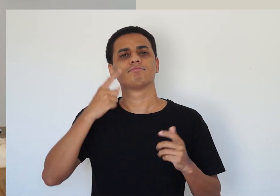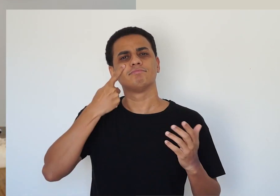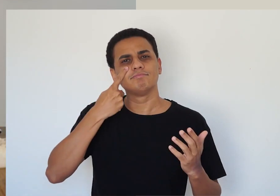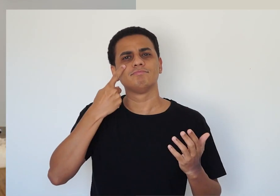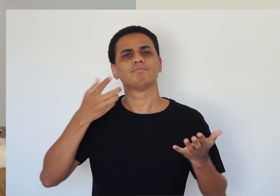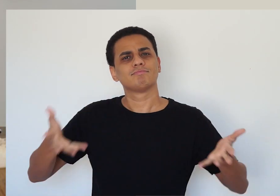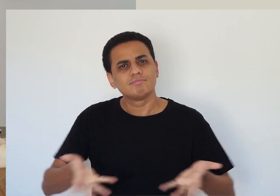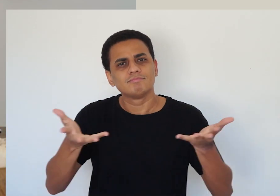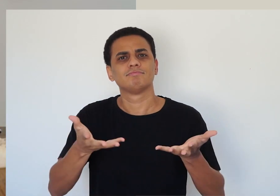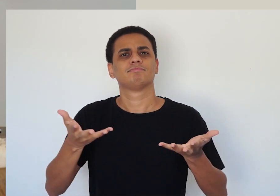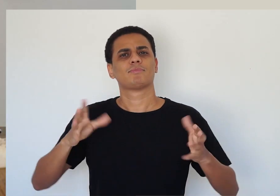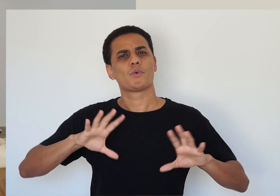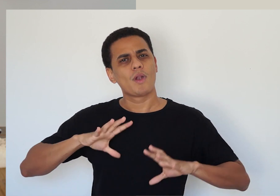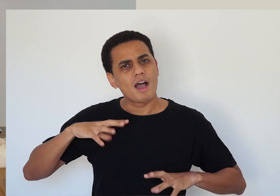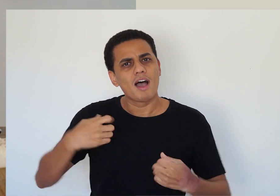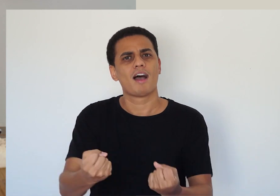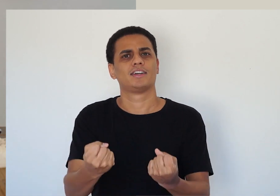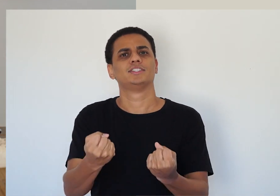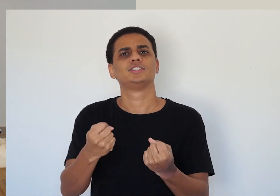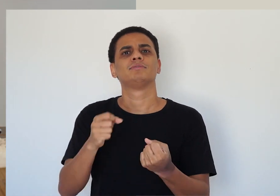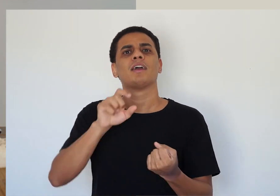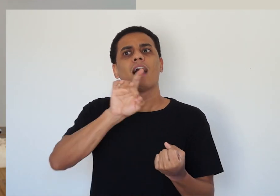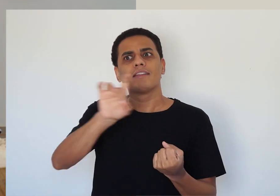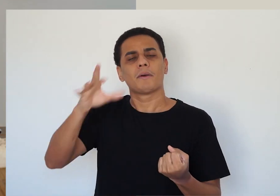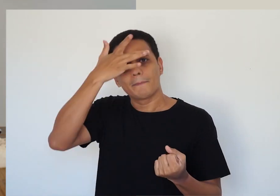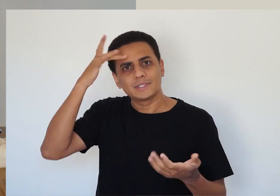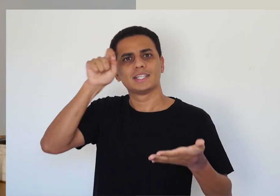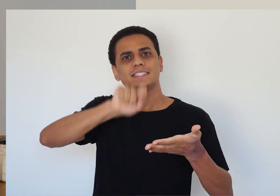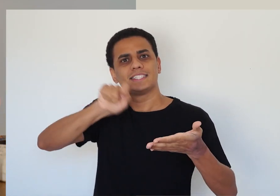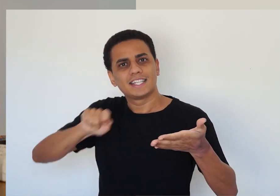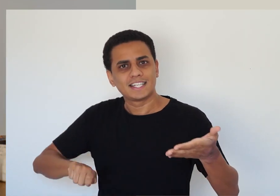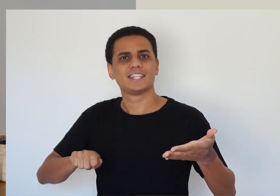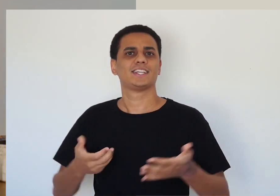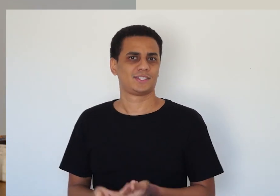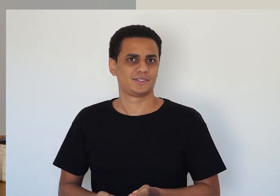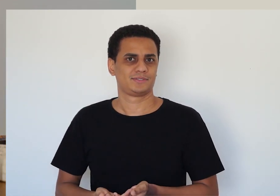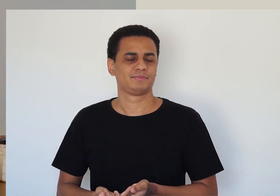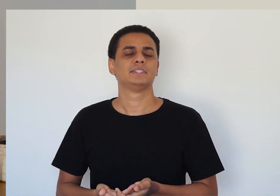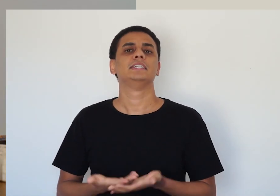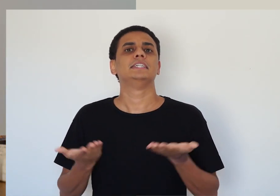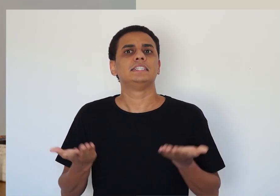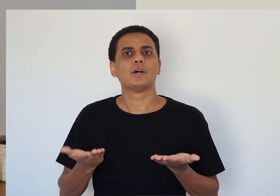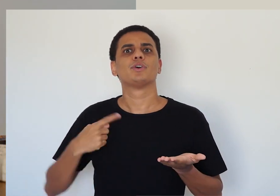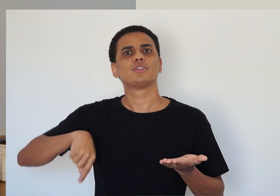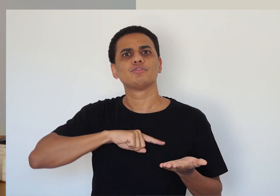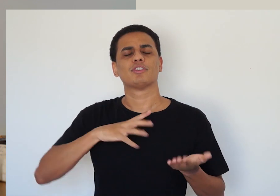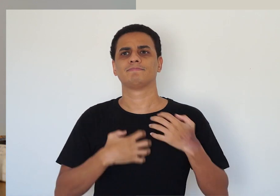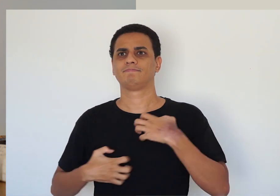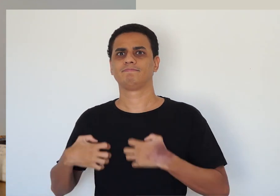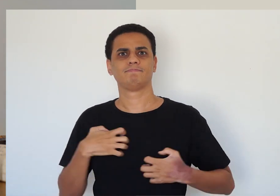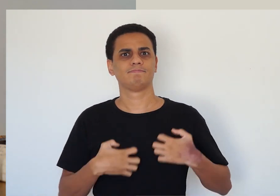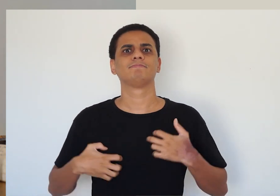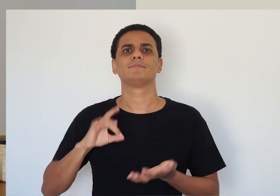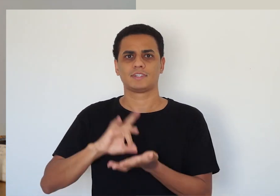cada palavra que Deus tem nos dado através de cada pessoa que tem ali escrito. E eu tenho sido, nossa família aqui, muito mexido.